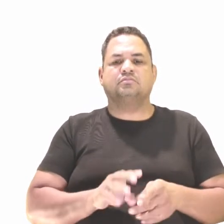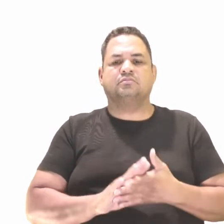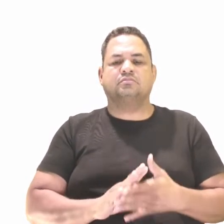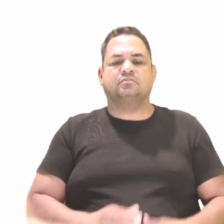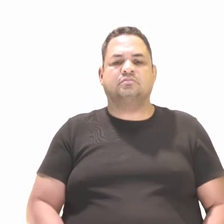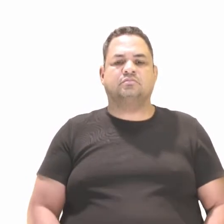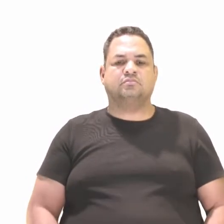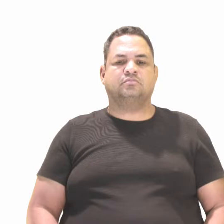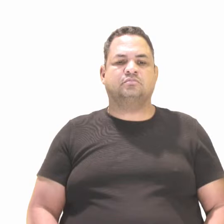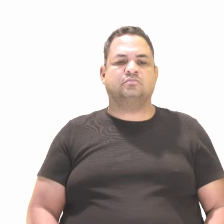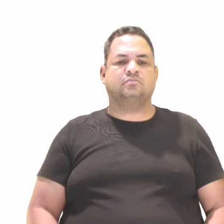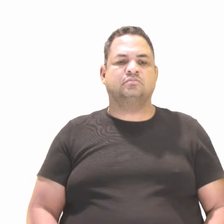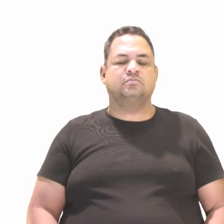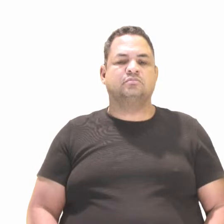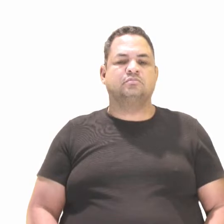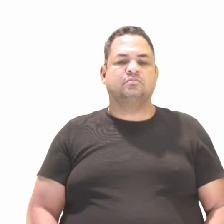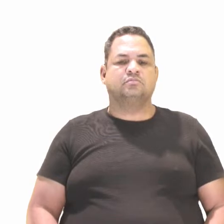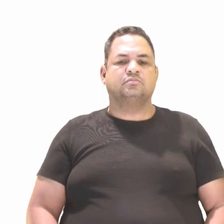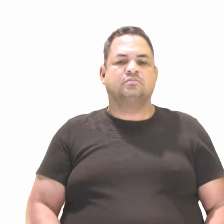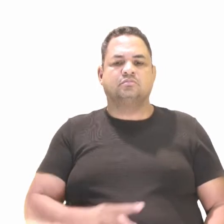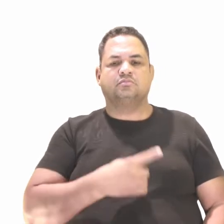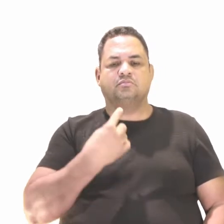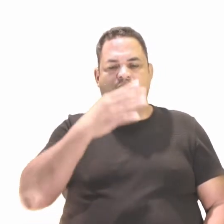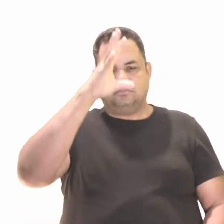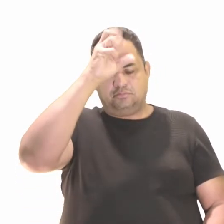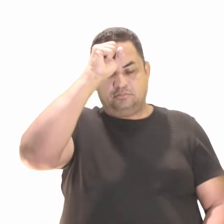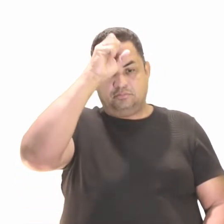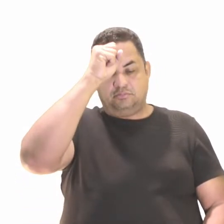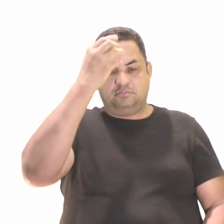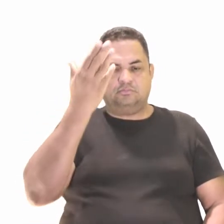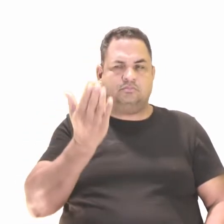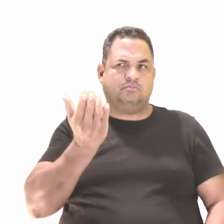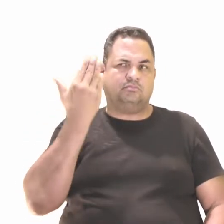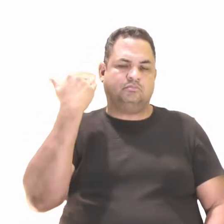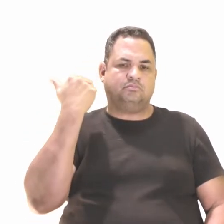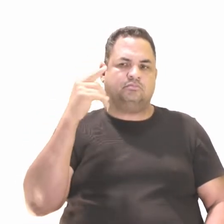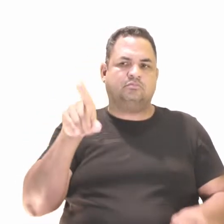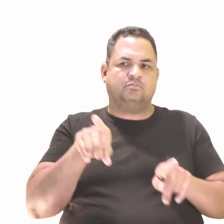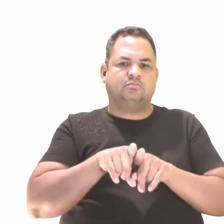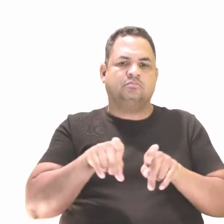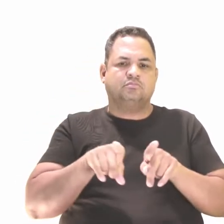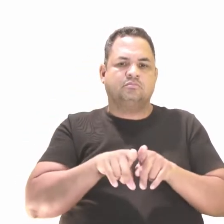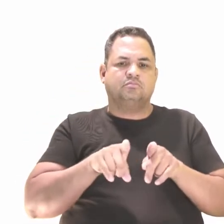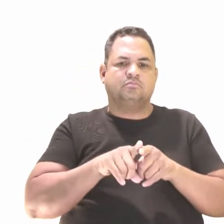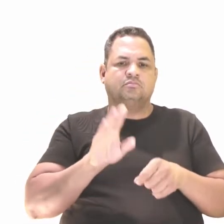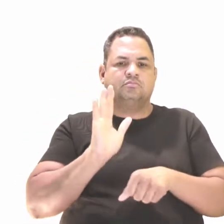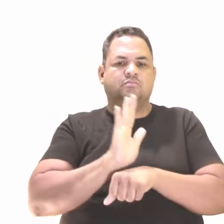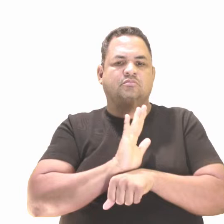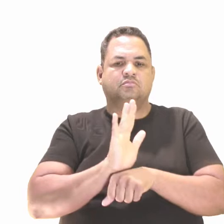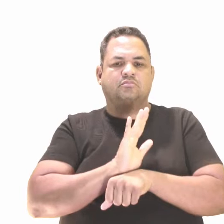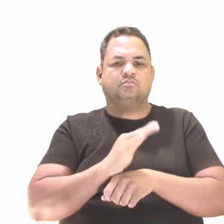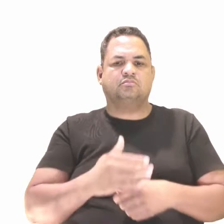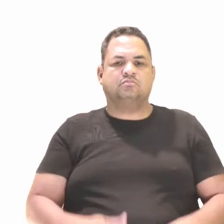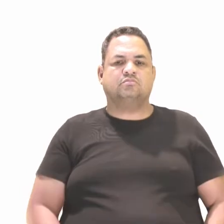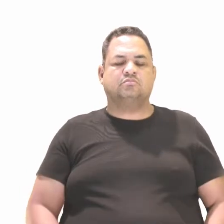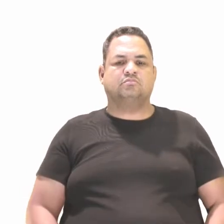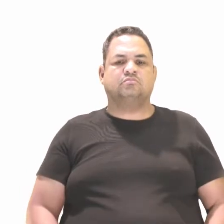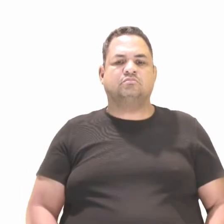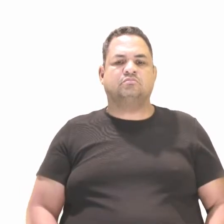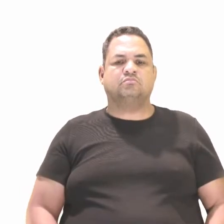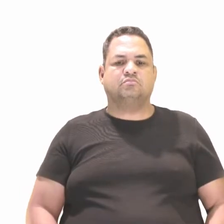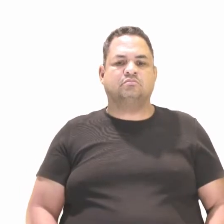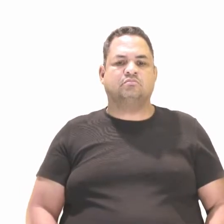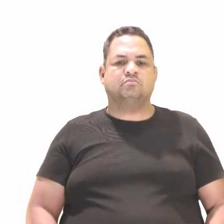movie theater, como a gente aprendeu lá nas aulas passadas, nós também chamamos de cinema, tá entendendo? Da mesma forma